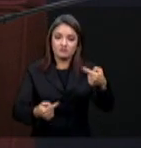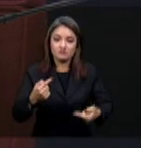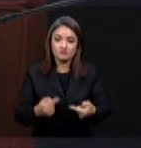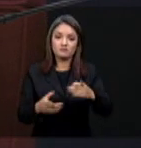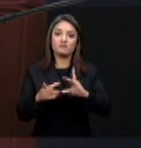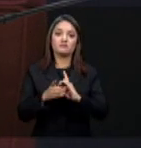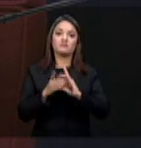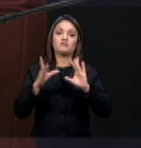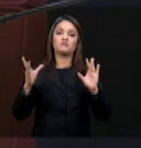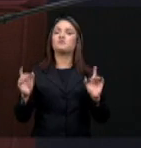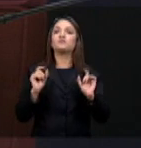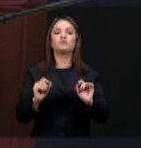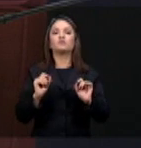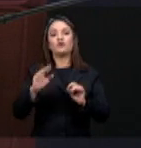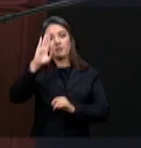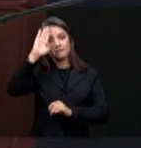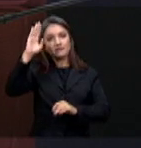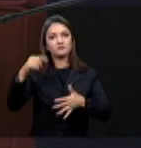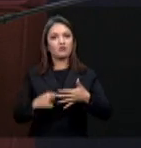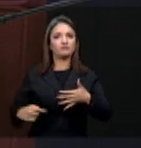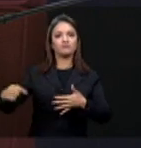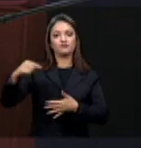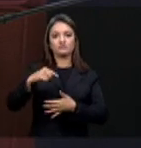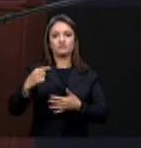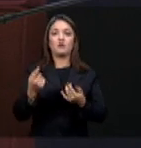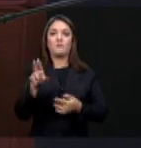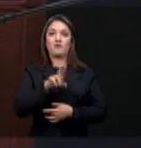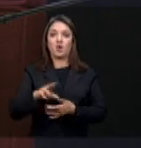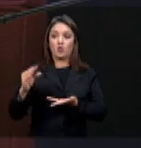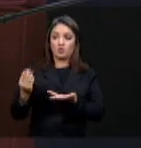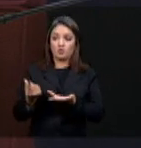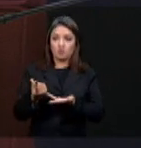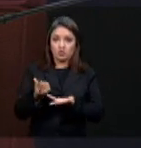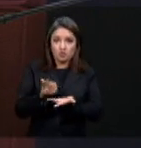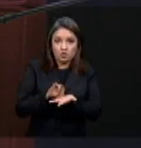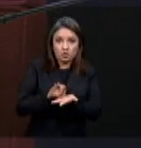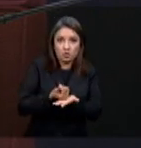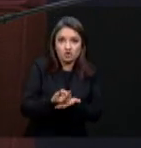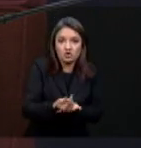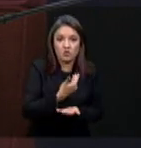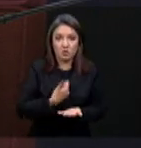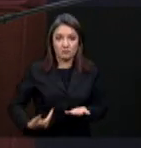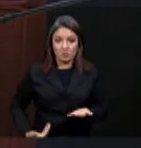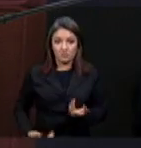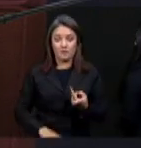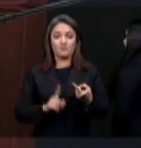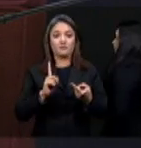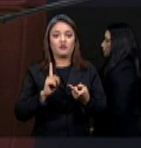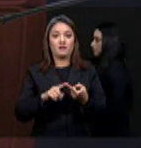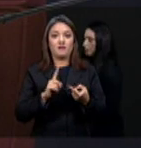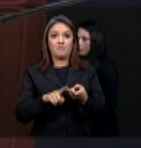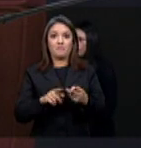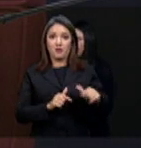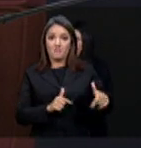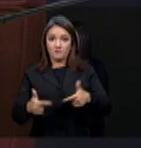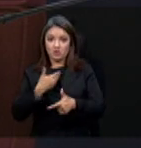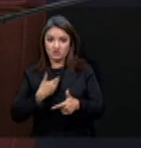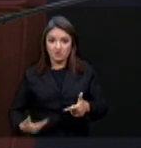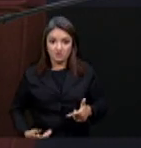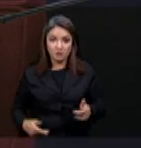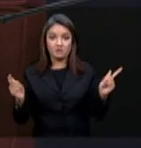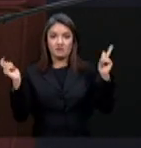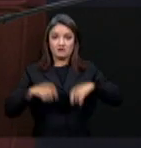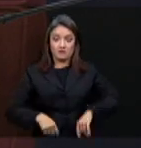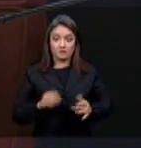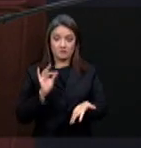democrática das prioridades para o uso dos recursos públicos do desenho adequado das políticas públicas da sua execução e